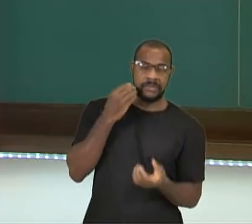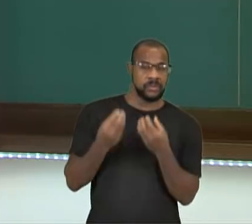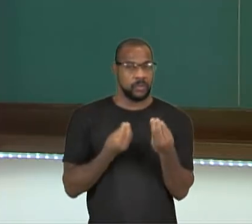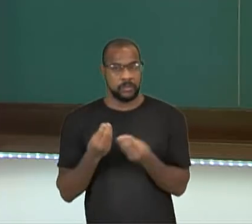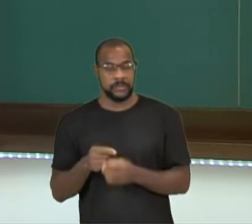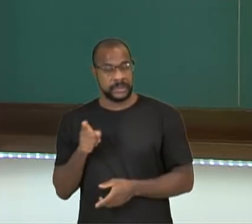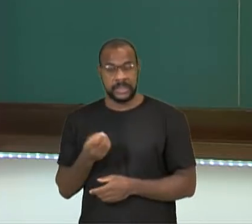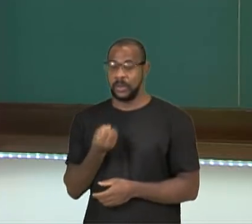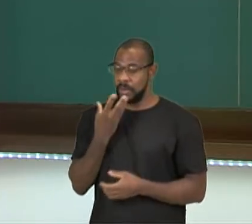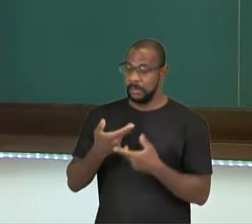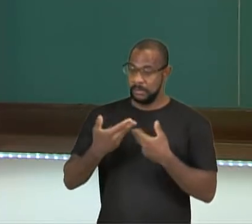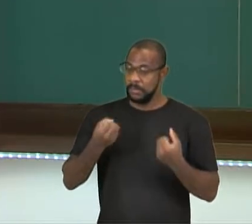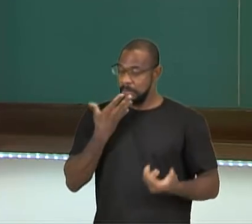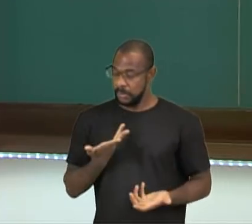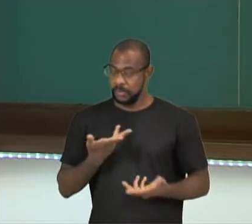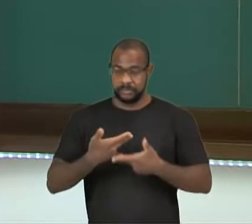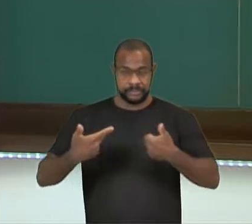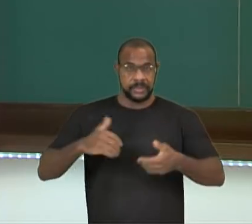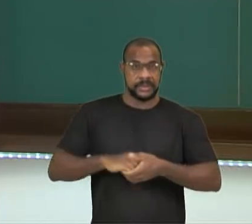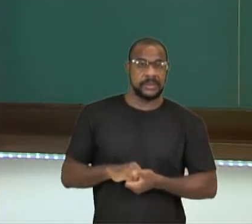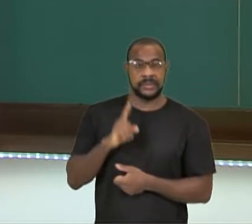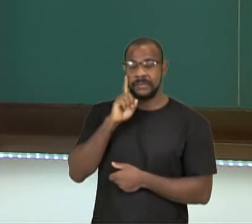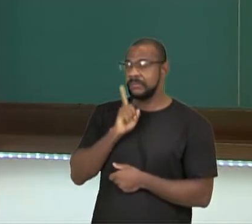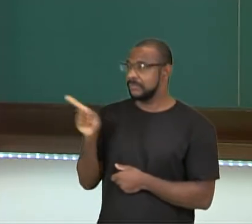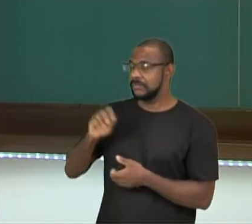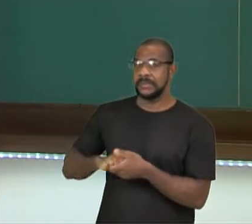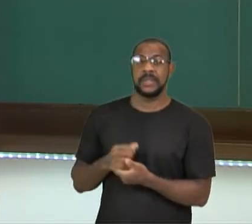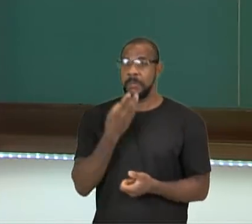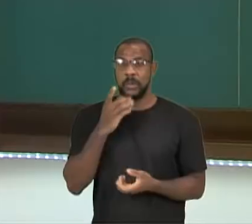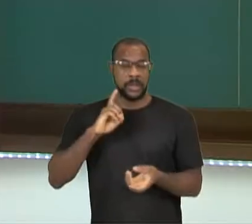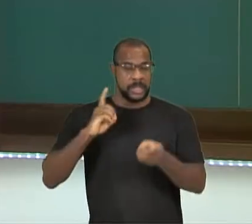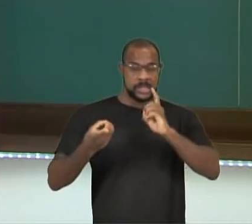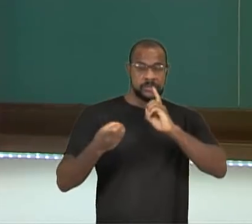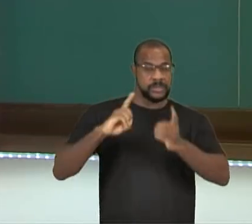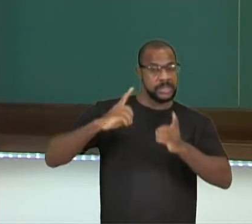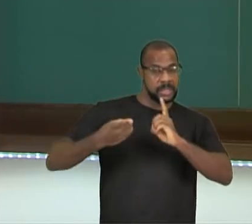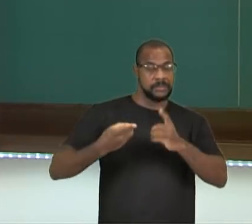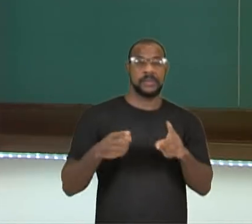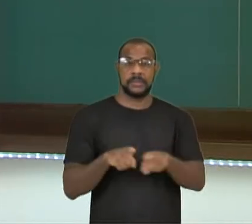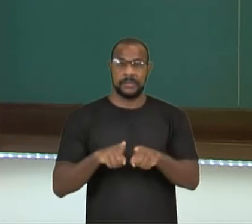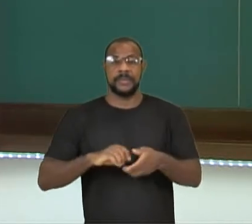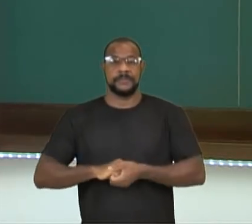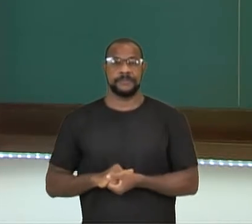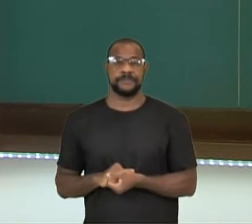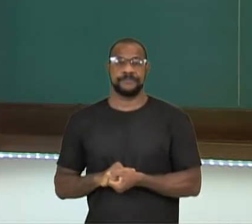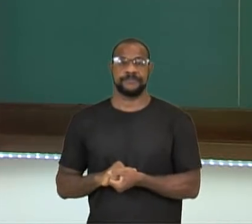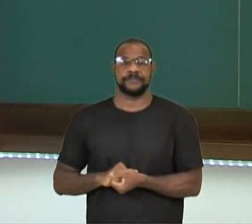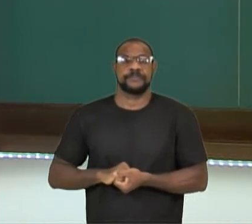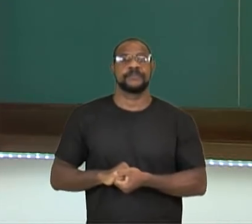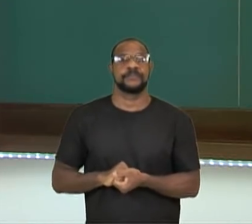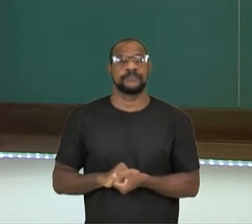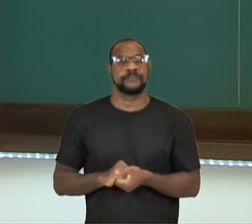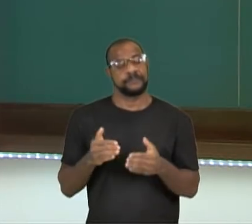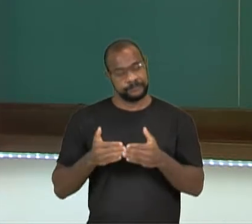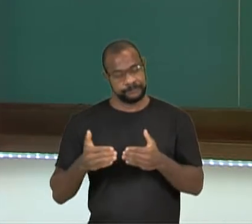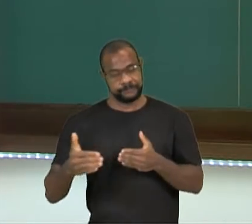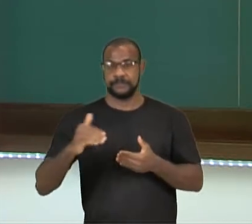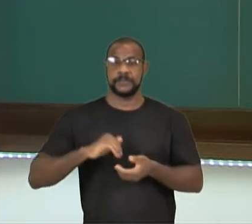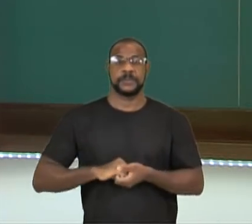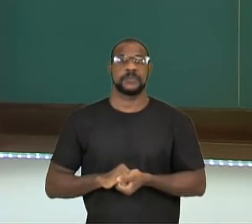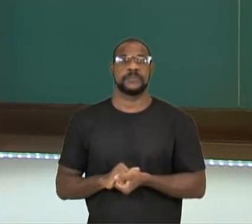Vamos reler o texto, né? O Prezi oferece opções que facilitam o processo de criar apresentações para palestras e reuniões